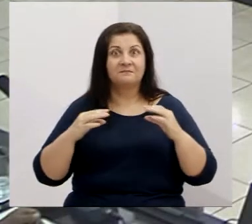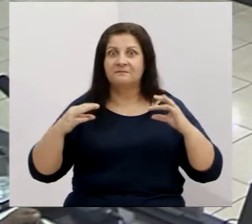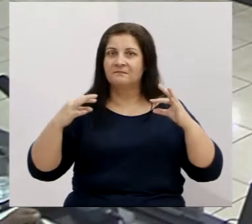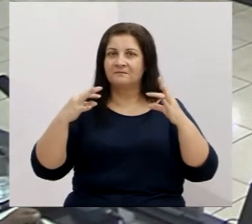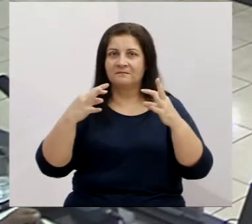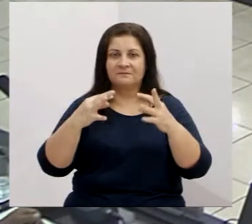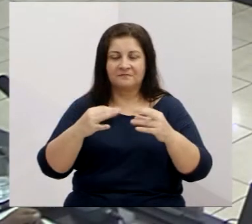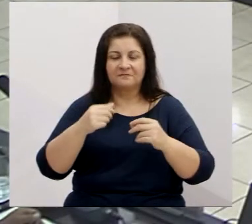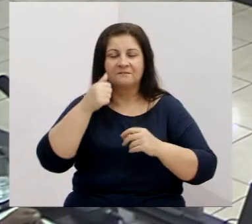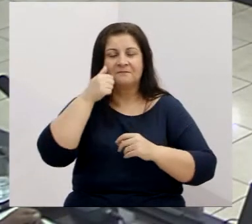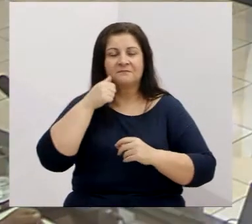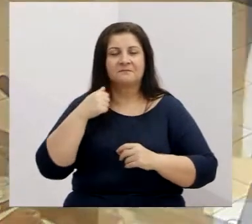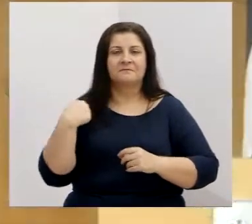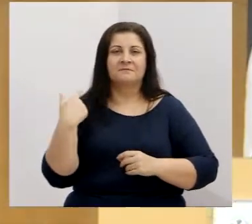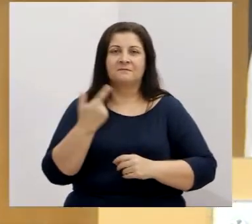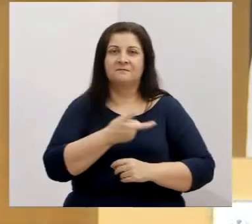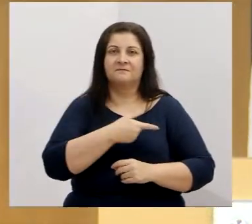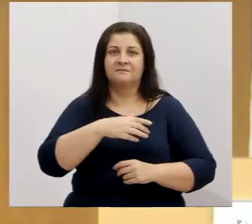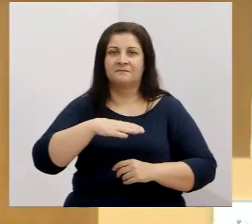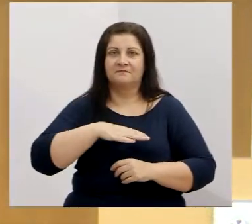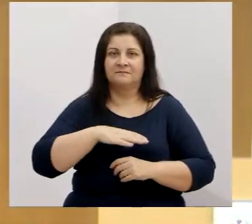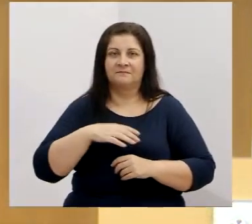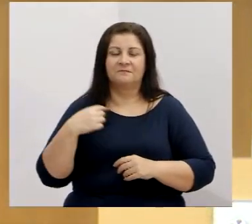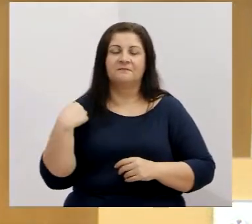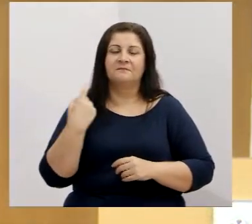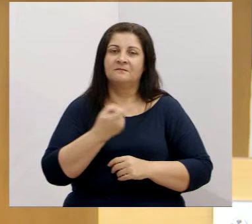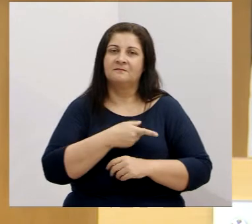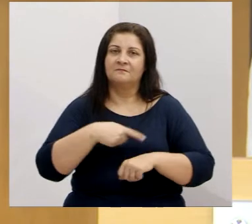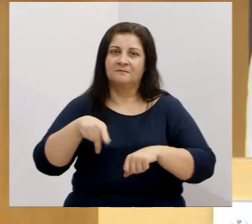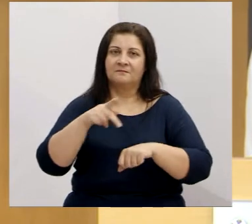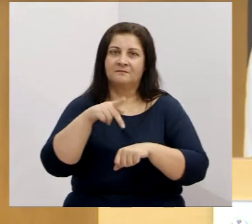as mulheres da nossa cidade do nosso país